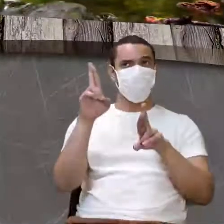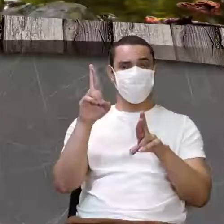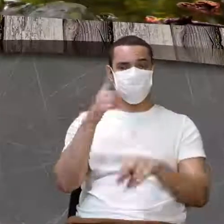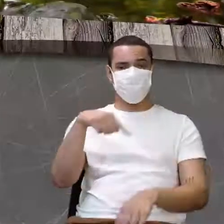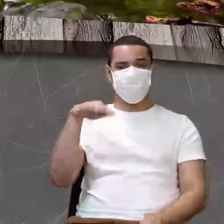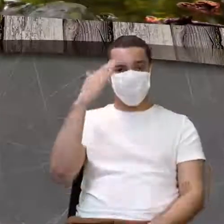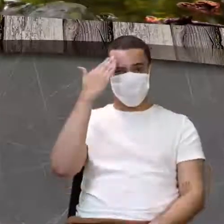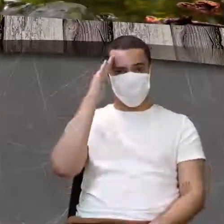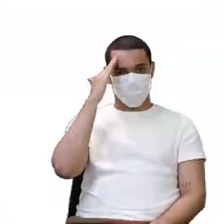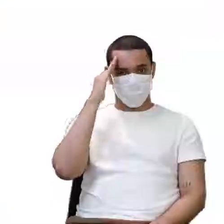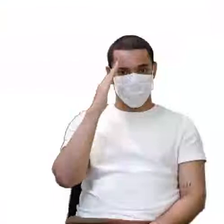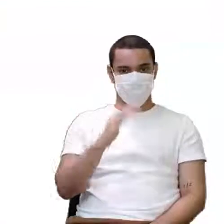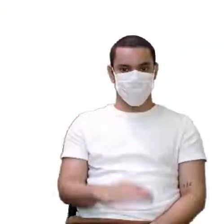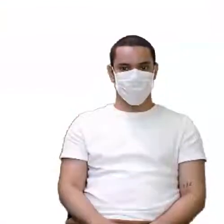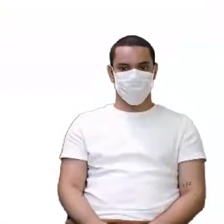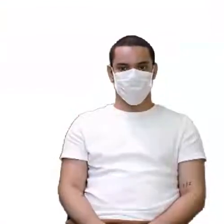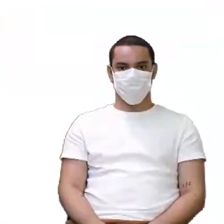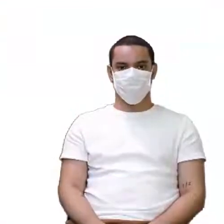Olha lá.